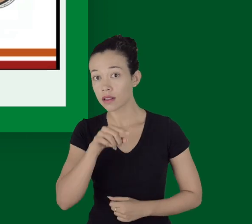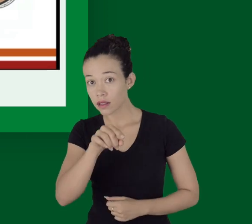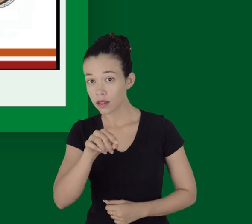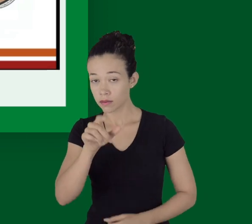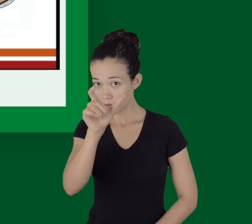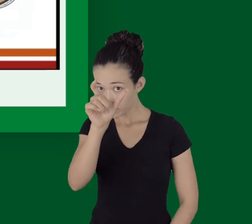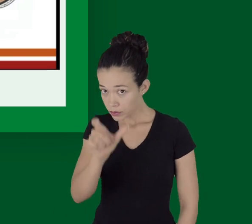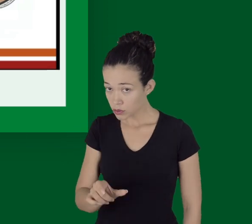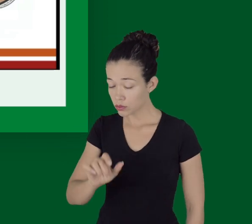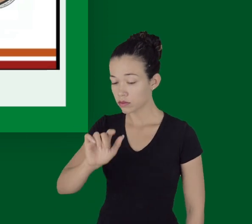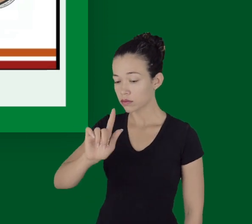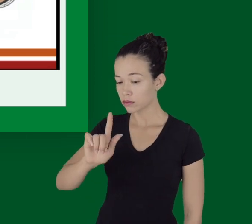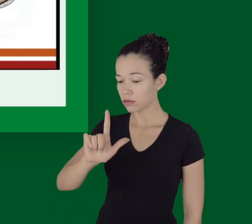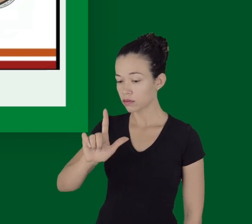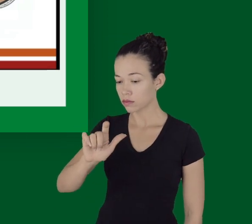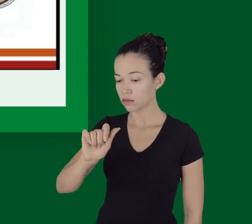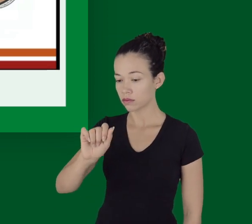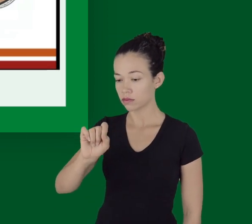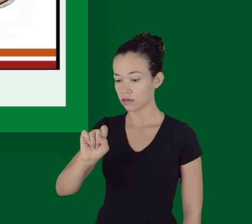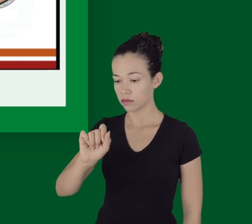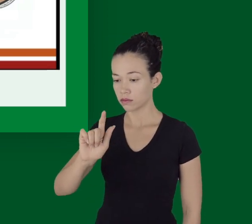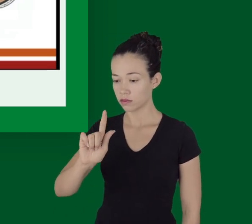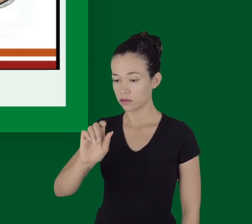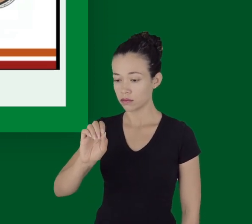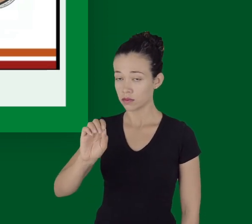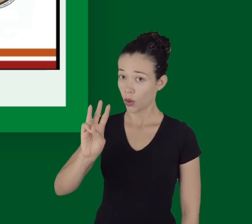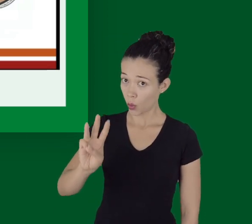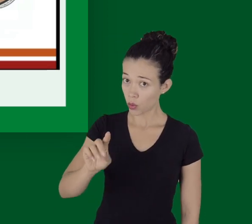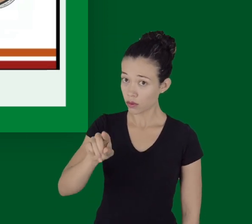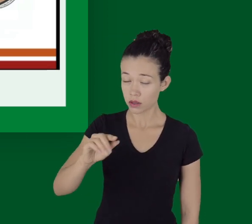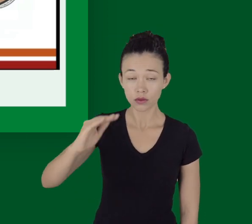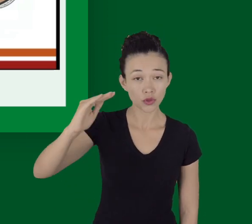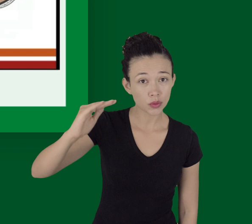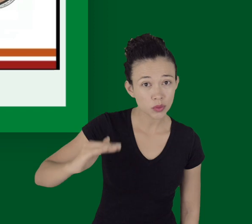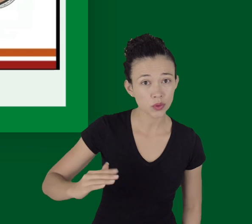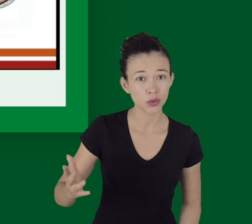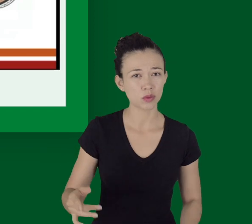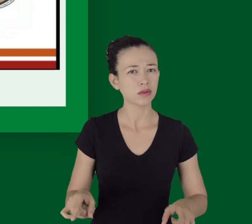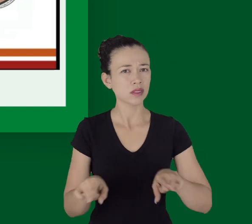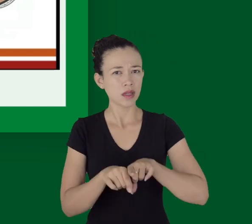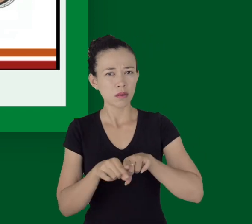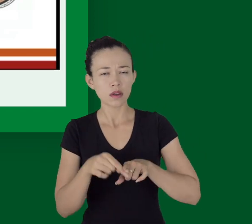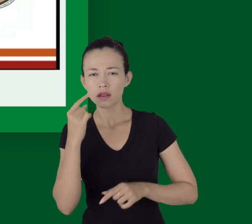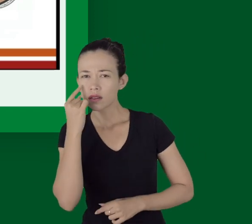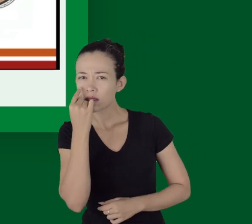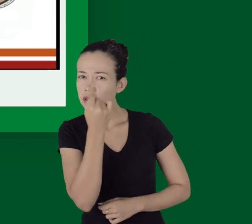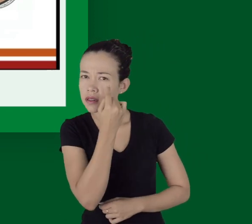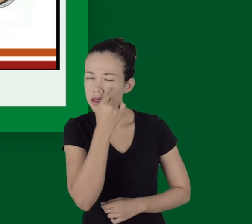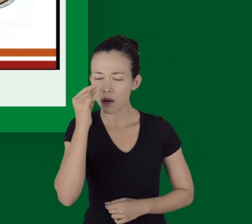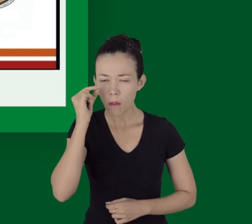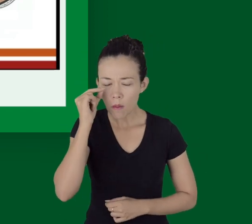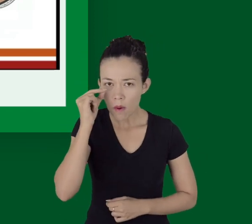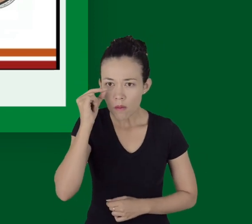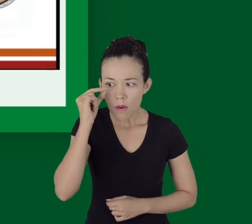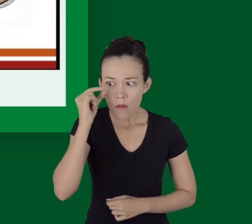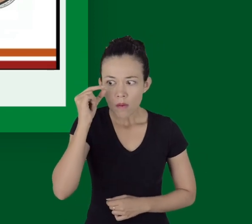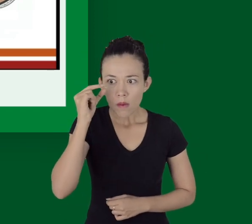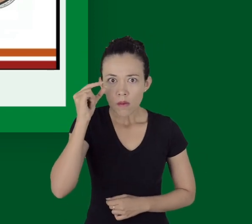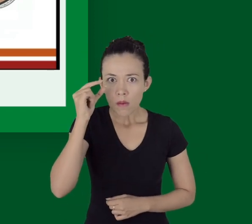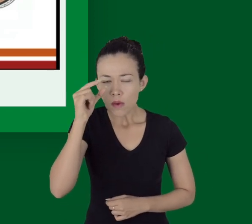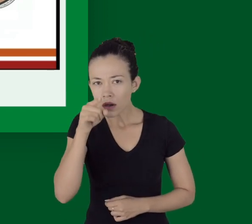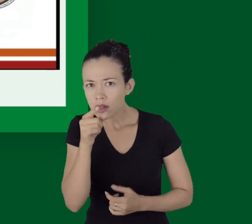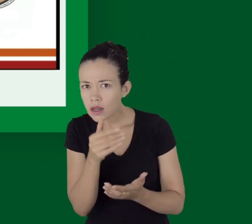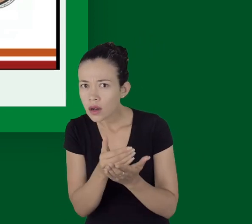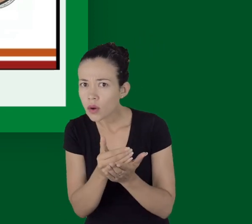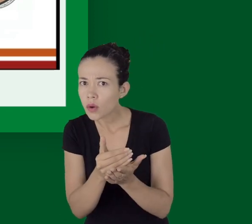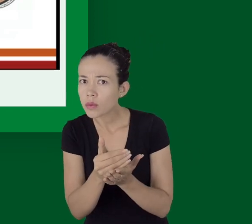tem que se ter atenção para isso, ou seja, paciente perdeu Glasgow, paciente começou com um comprometimento anisocórico,